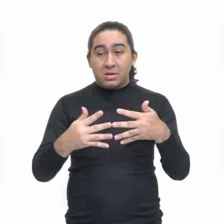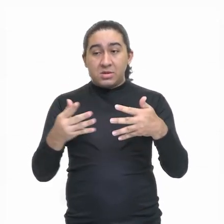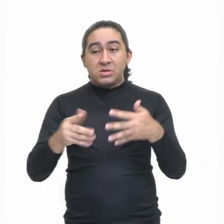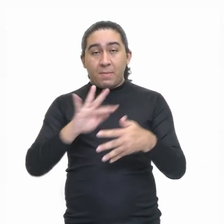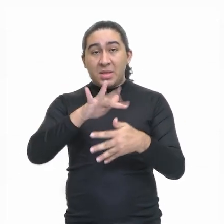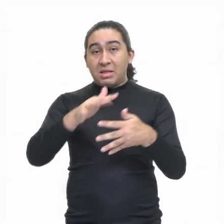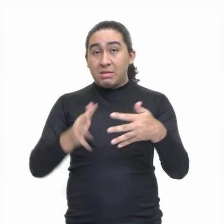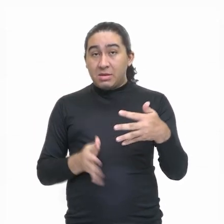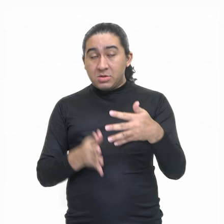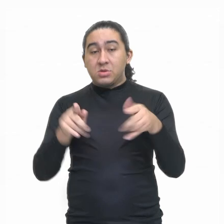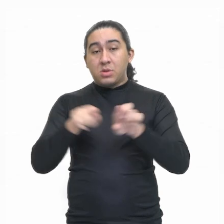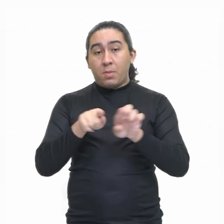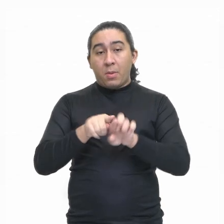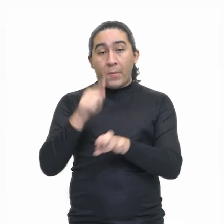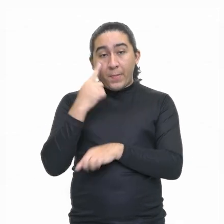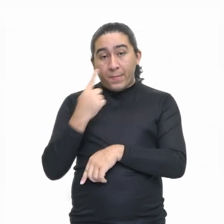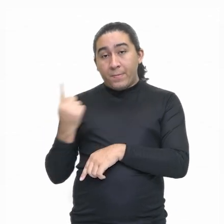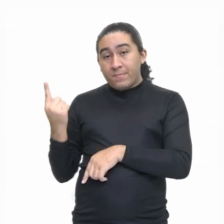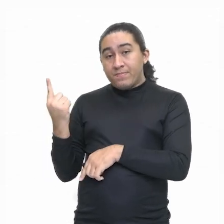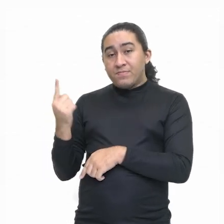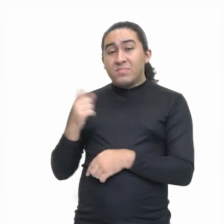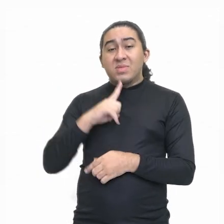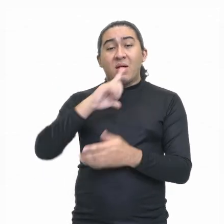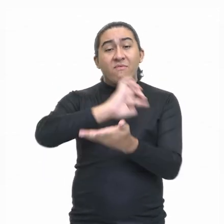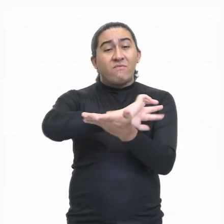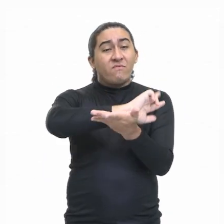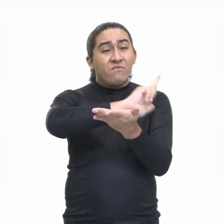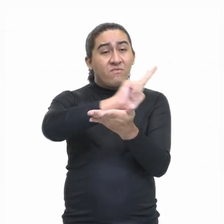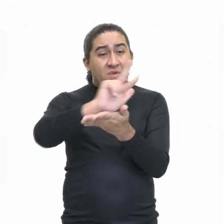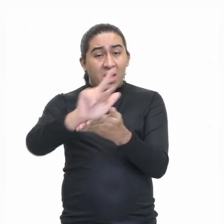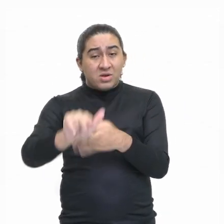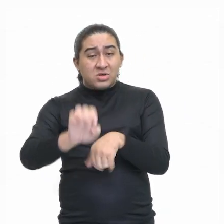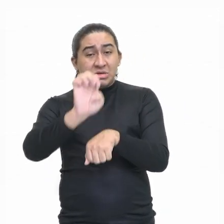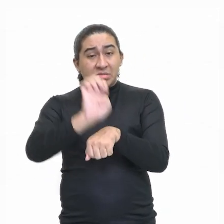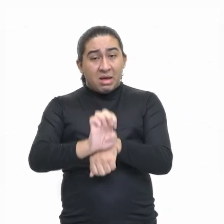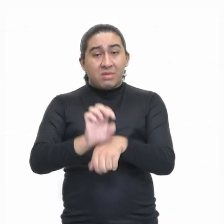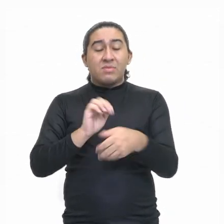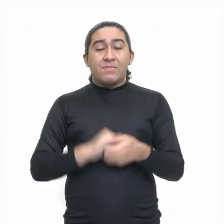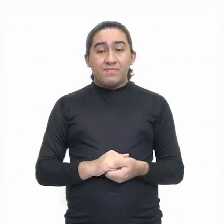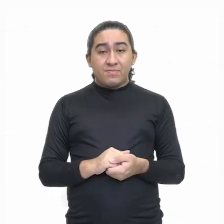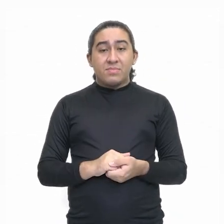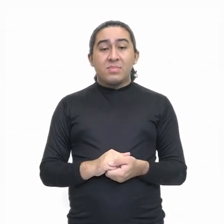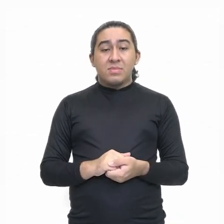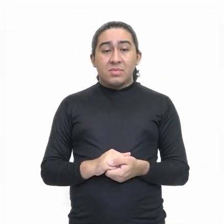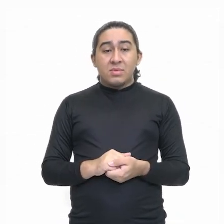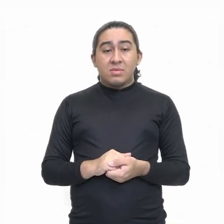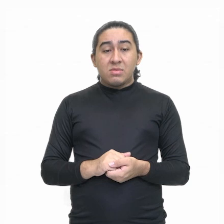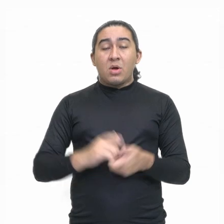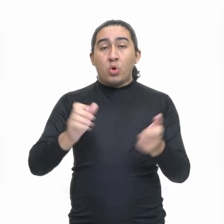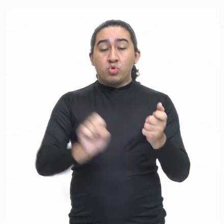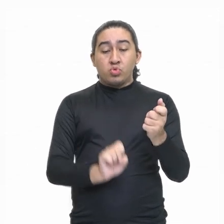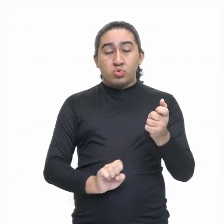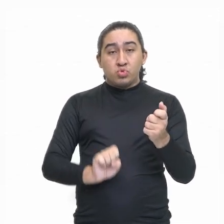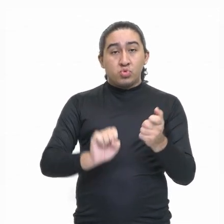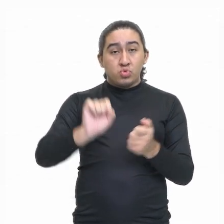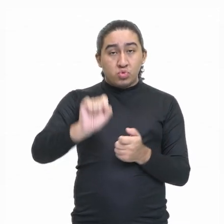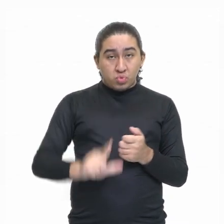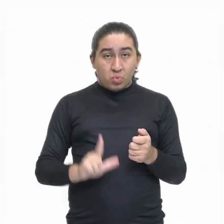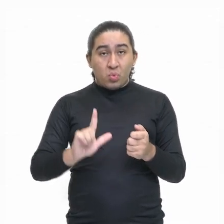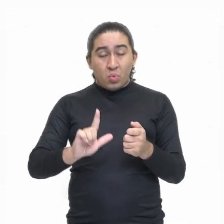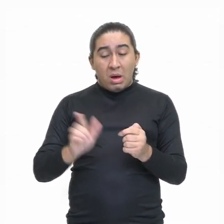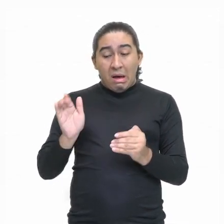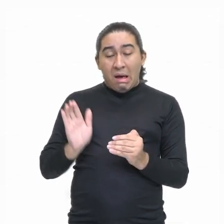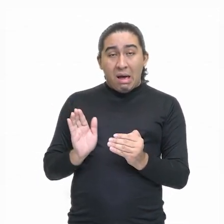Atlântica. Olha só, ele compõe vários estados, desde o Rio Grande do Sul também até